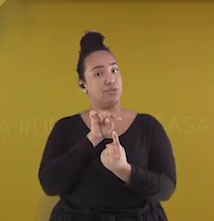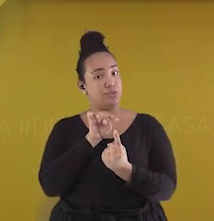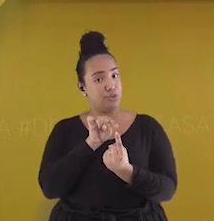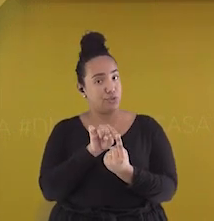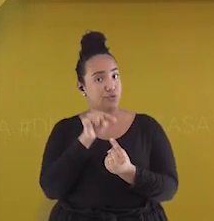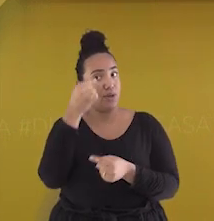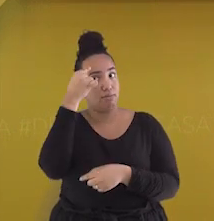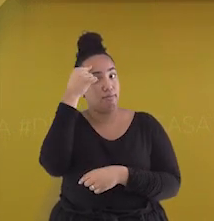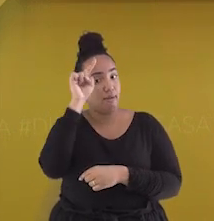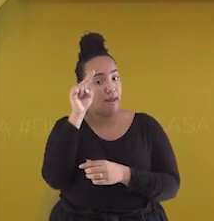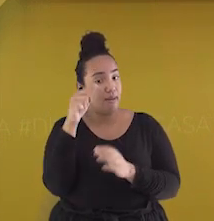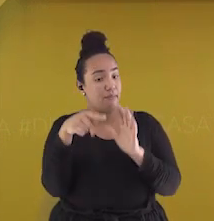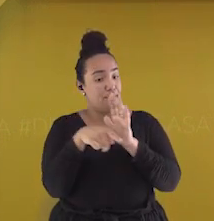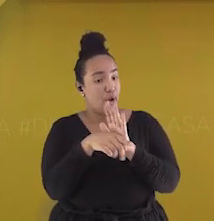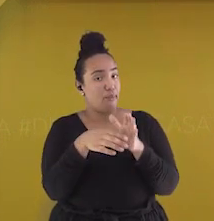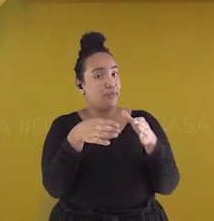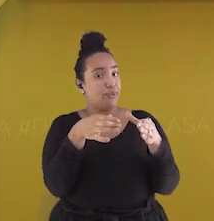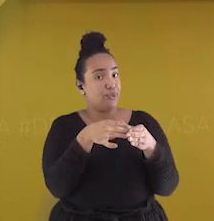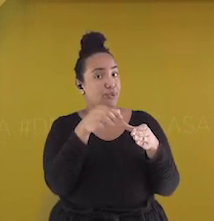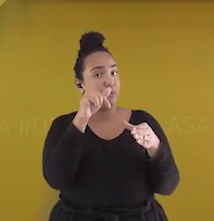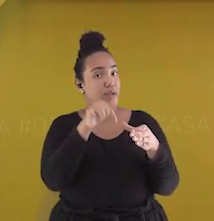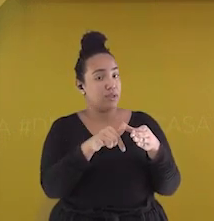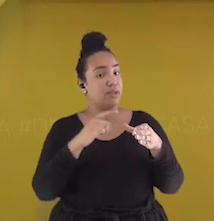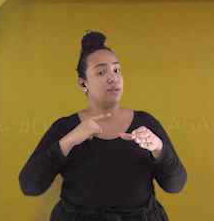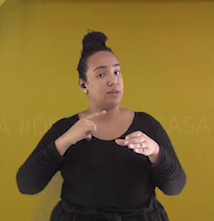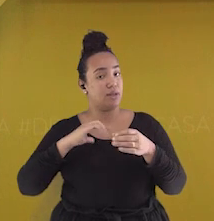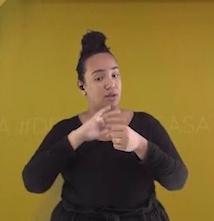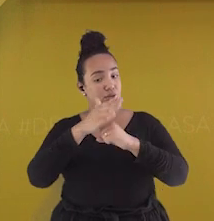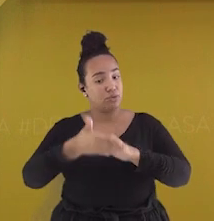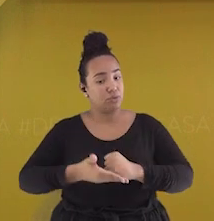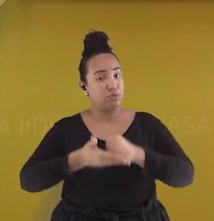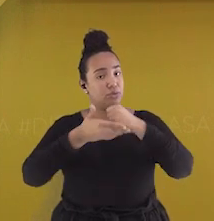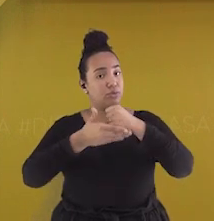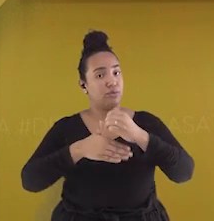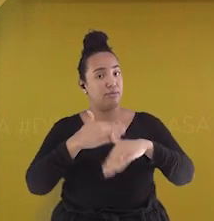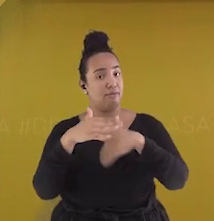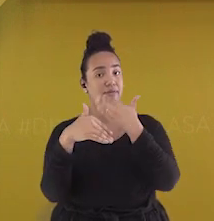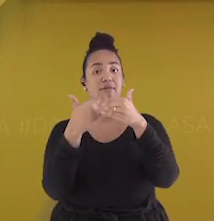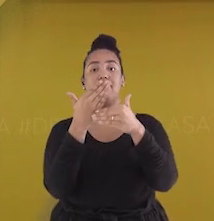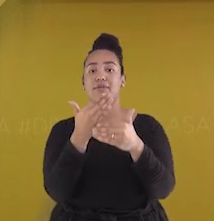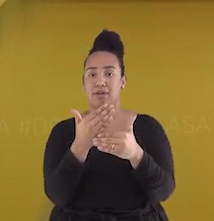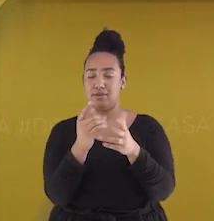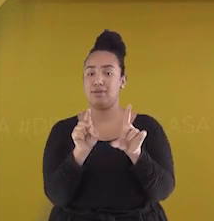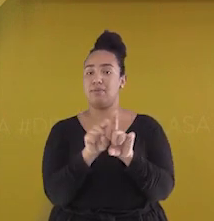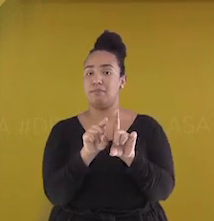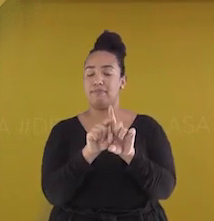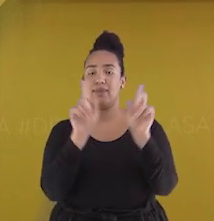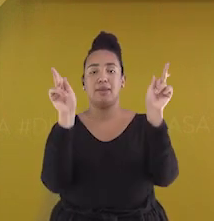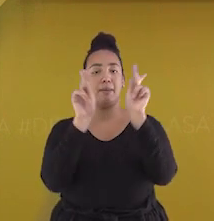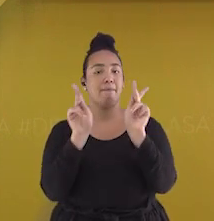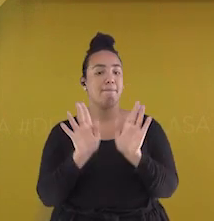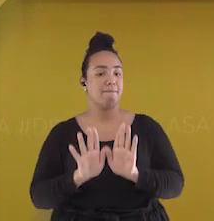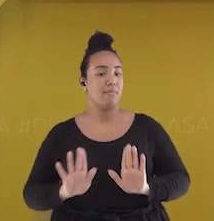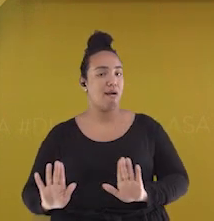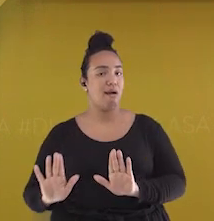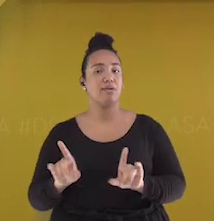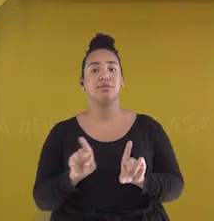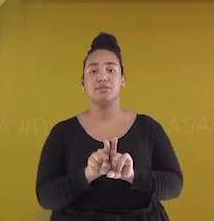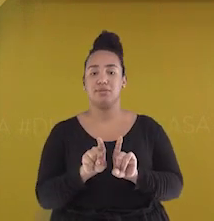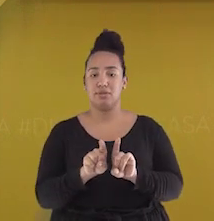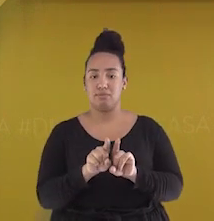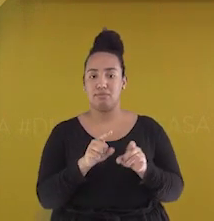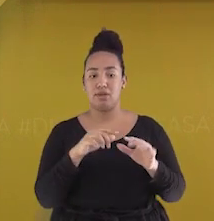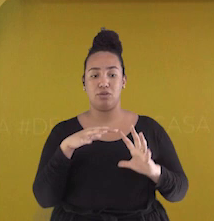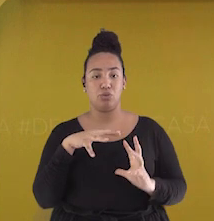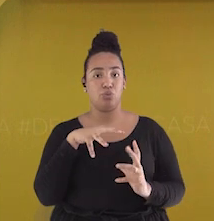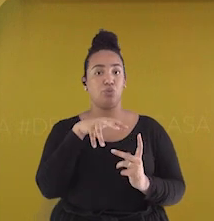teoricamente, do grupo, o desenvolvimento sustentável, o estado de paz entre os países membros e destes com